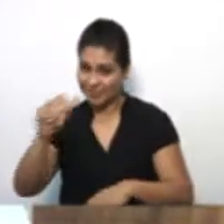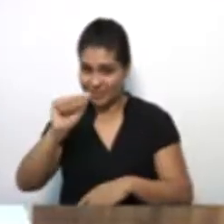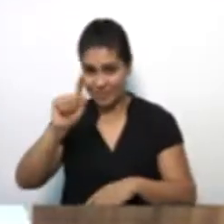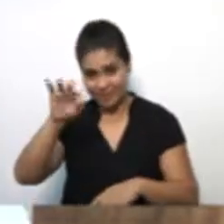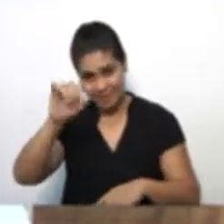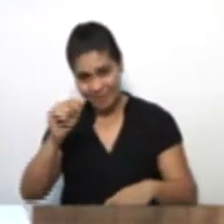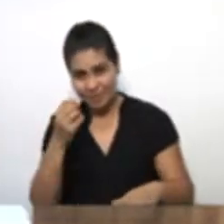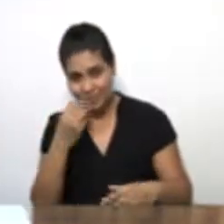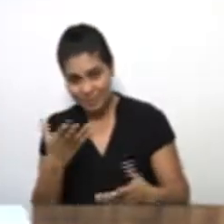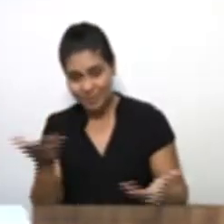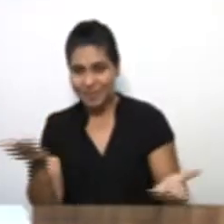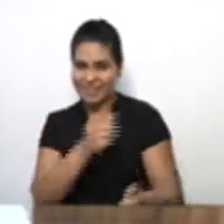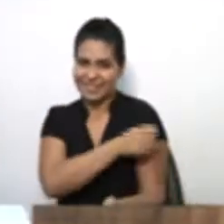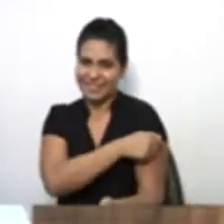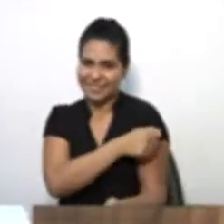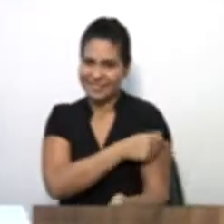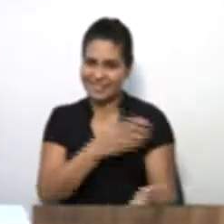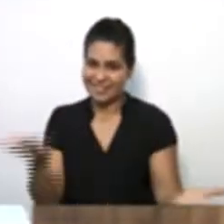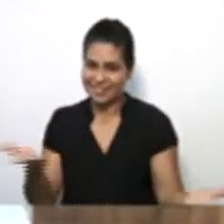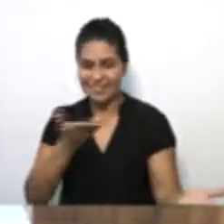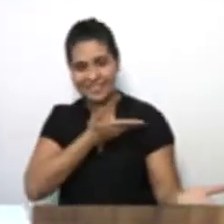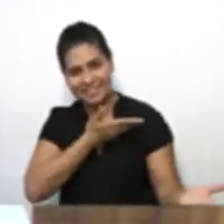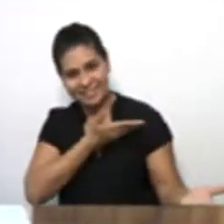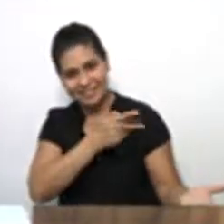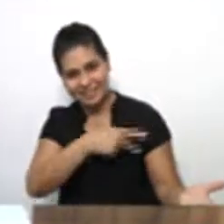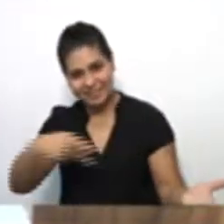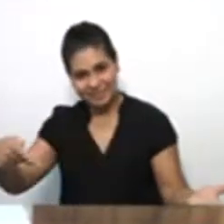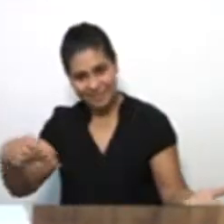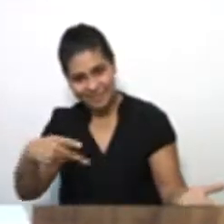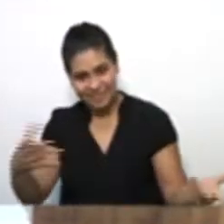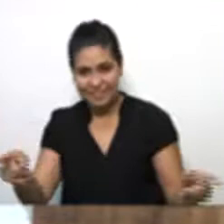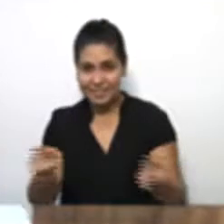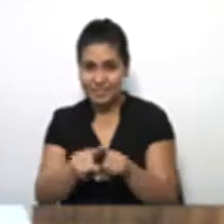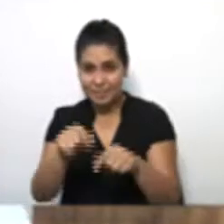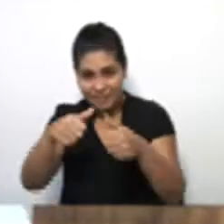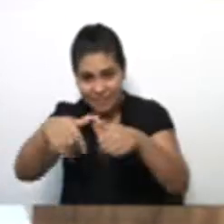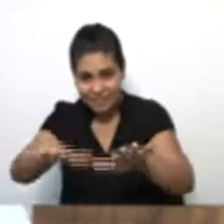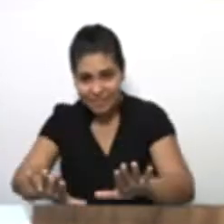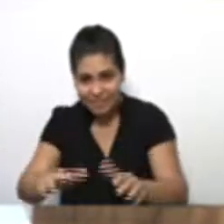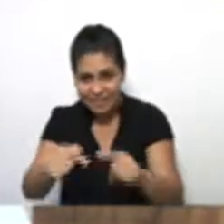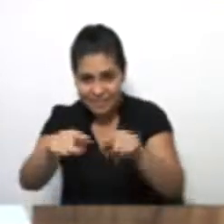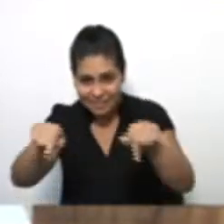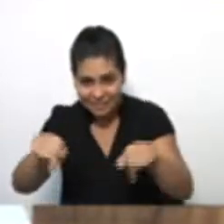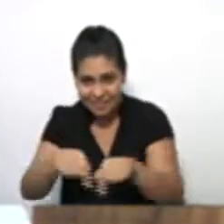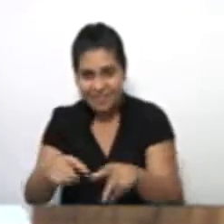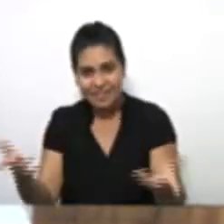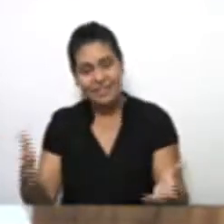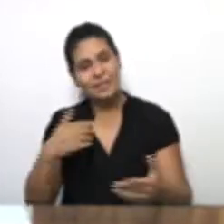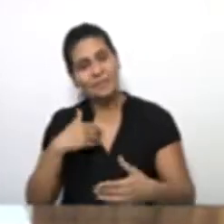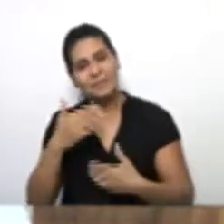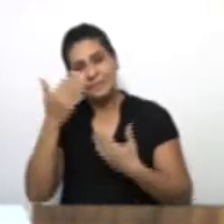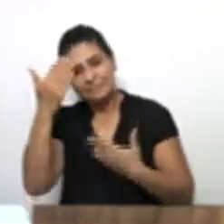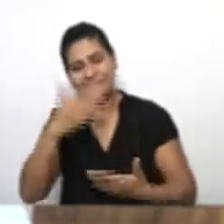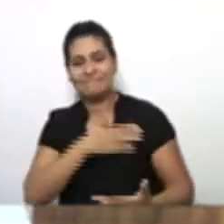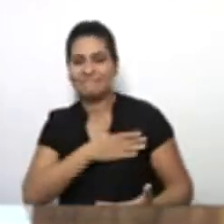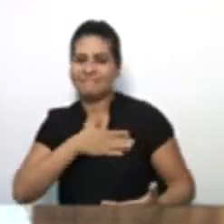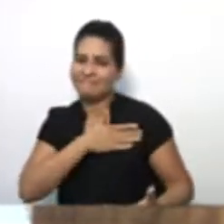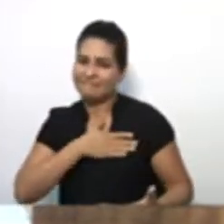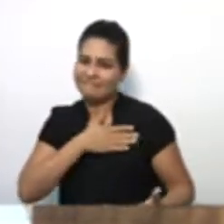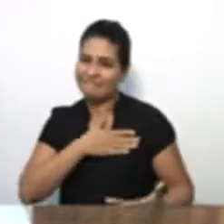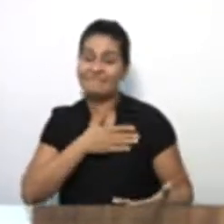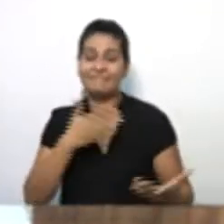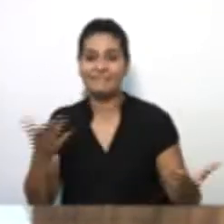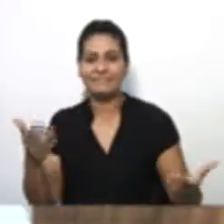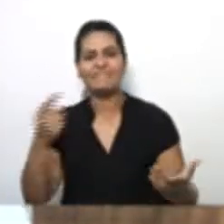Olá, querido aluno, amigo professor presencial. Gostaria de saudá-los e dizer que da minha imensa